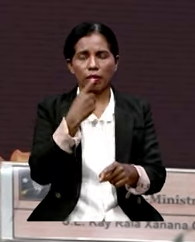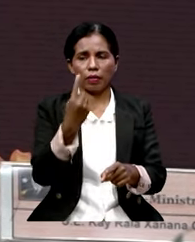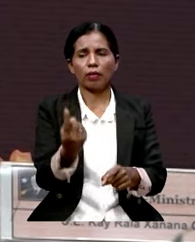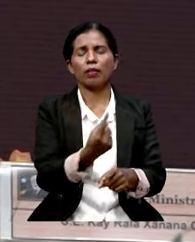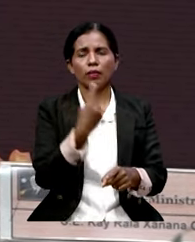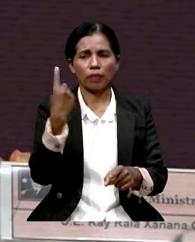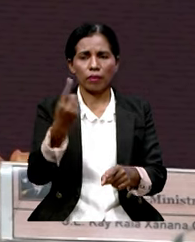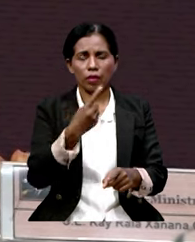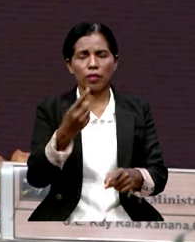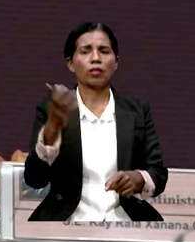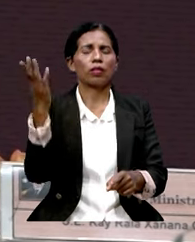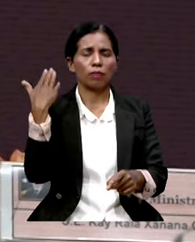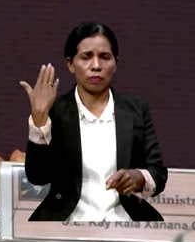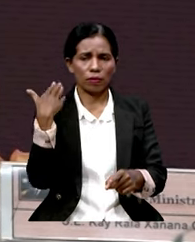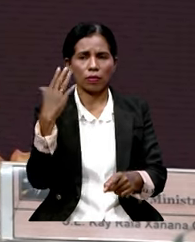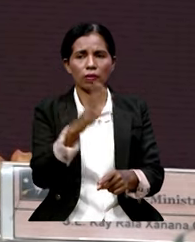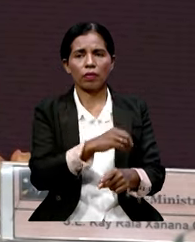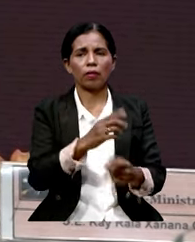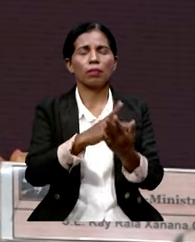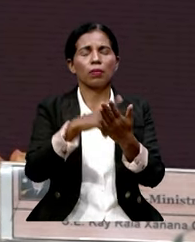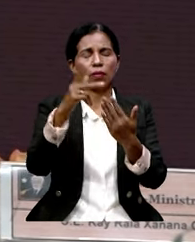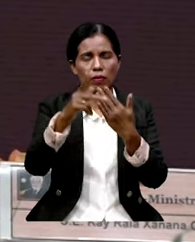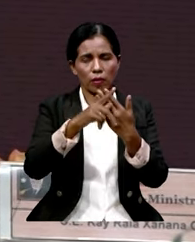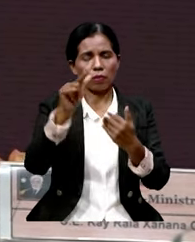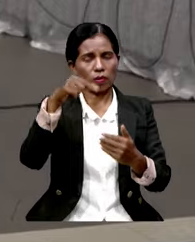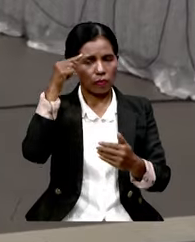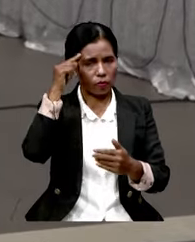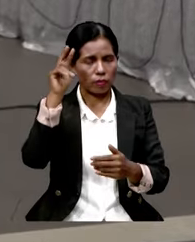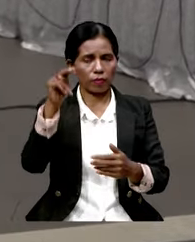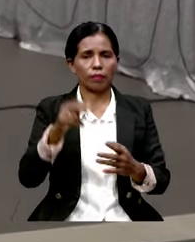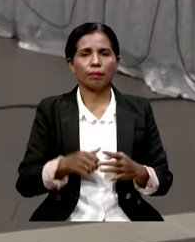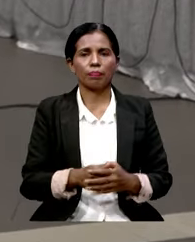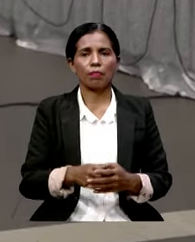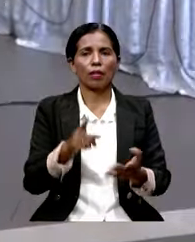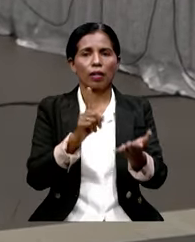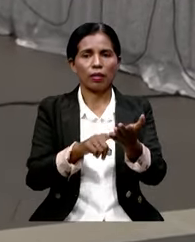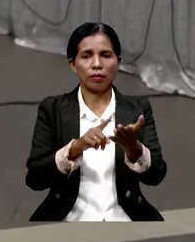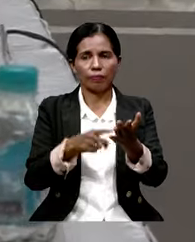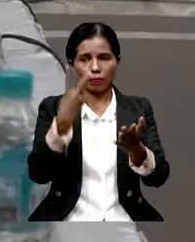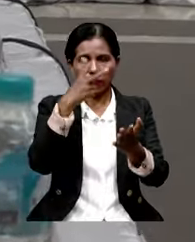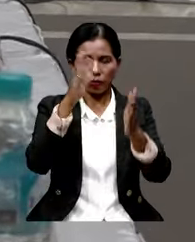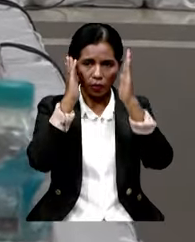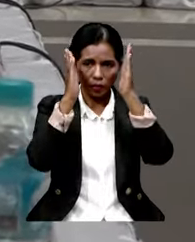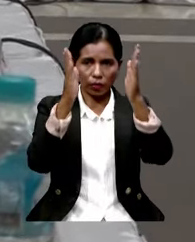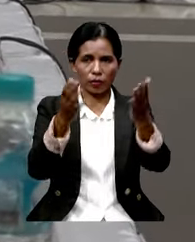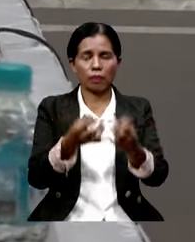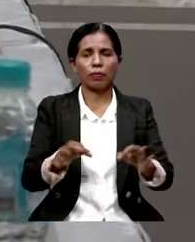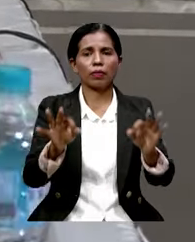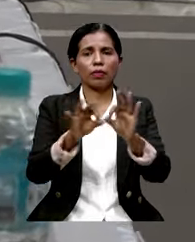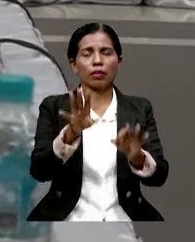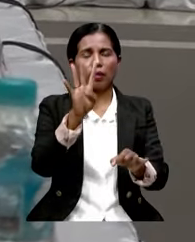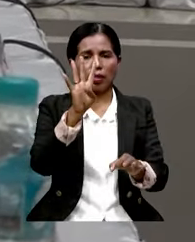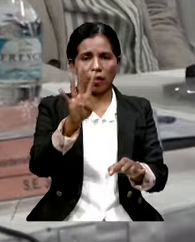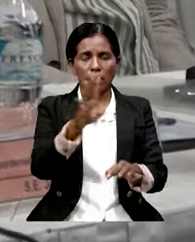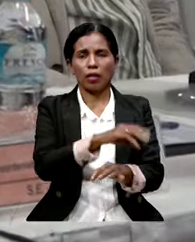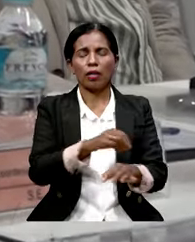dona, boa também, e é programa o governo mesmo. E a discussão nem harreliu ba ponto importante hanesa